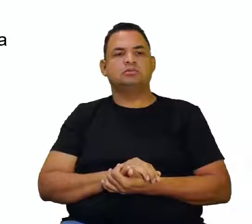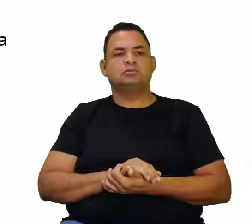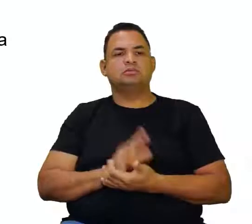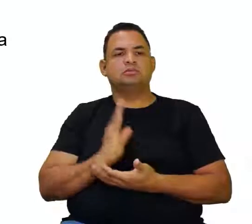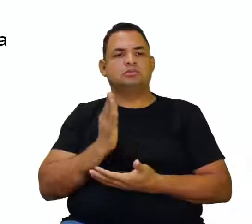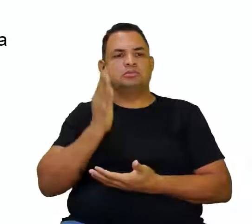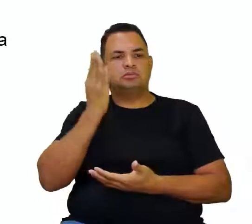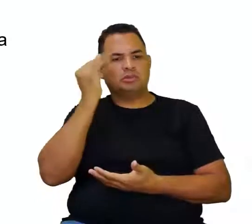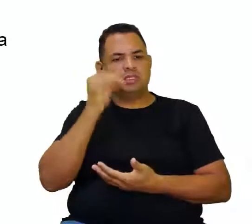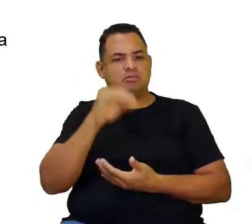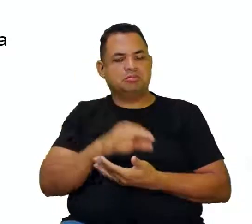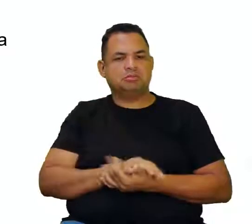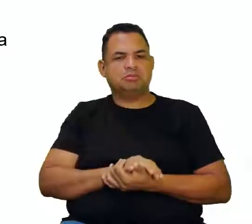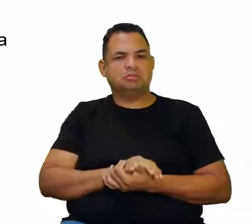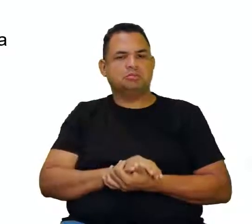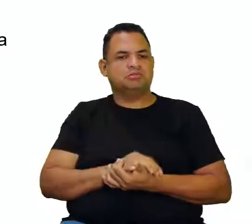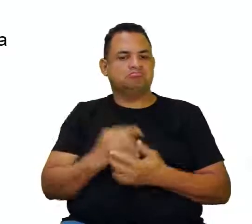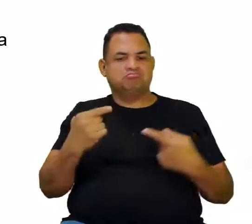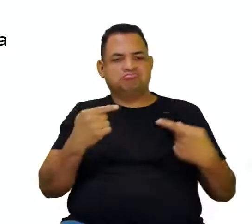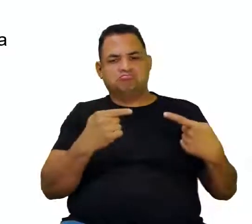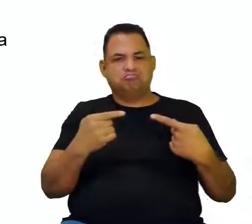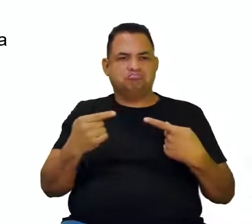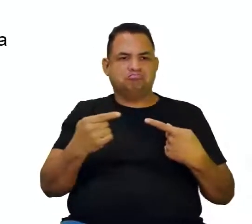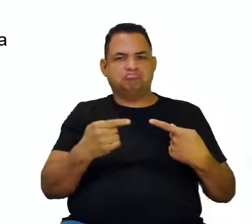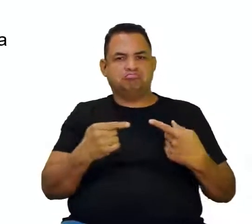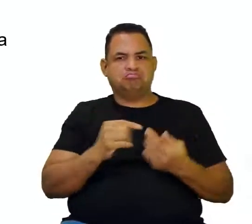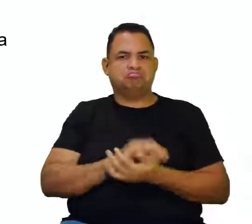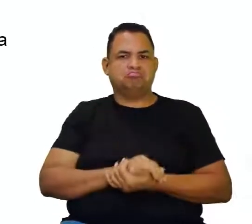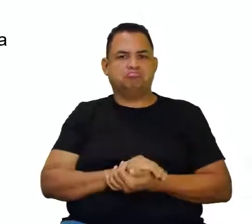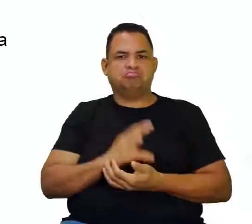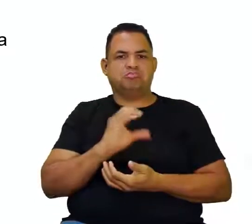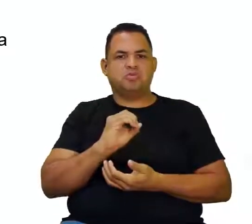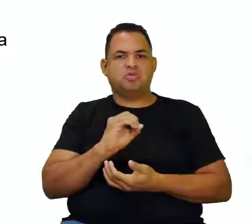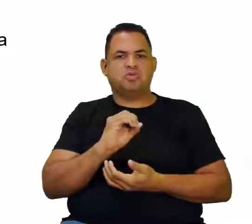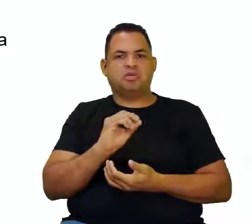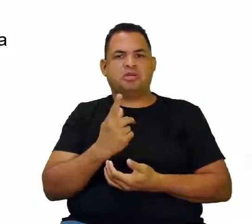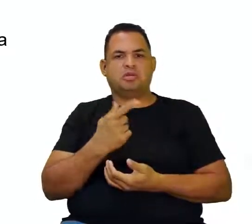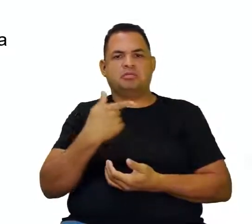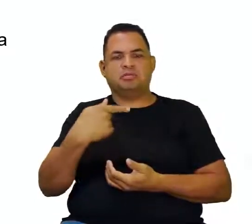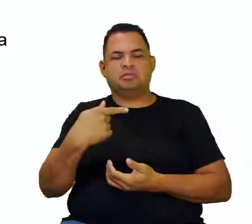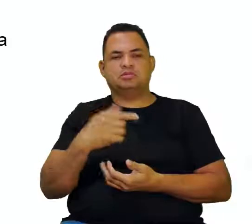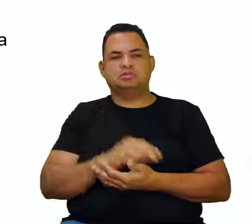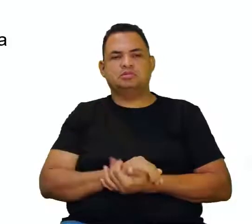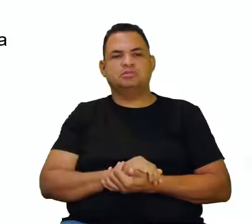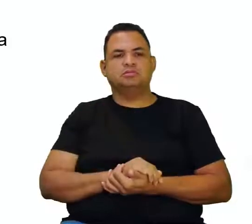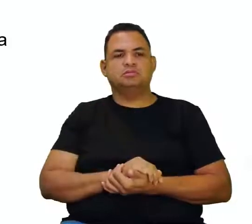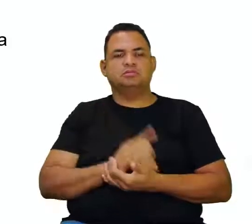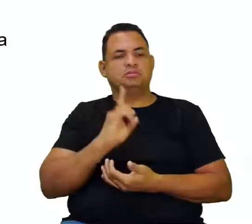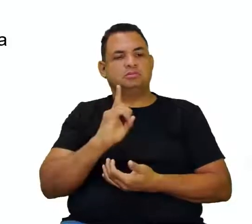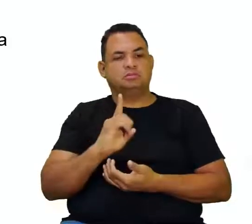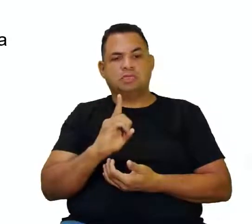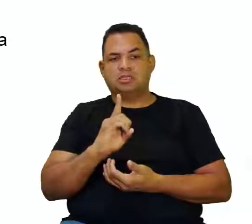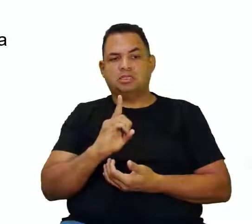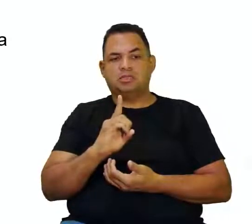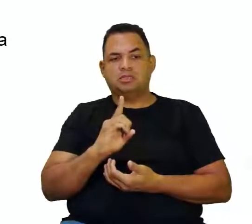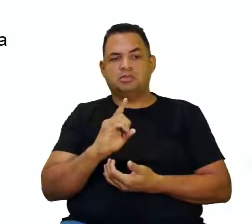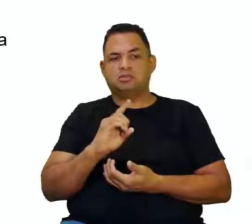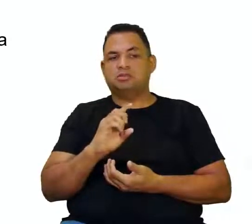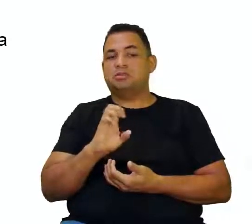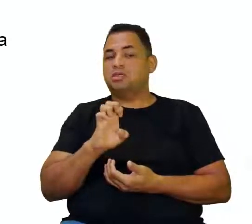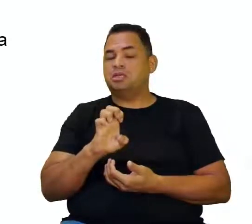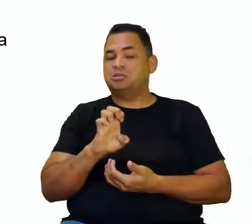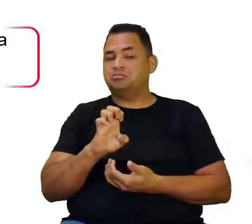que ele é um sal que não está relacionado com a produção de OH-, então a letra C eu tiraria, ficaria entre a letra D e a letra